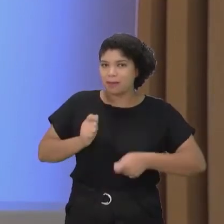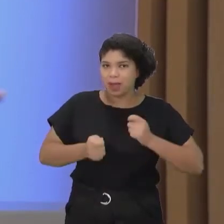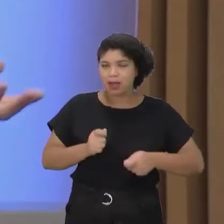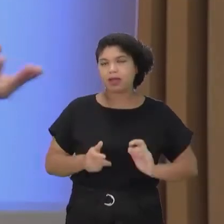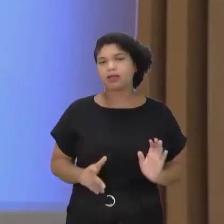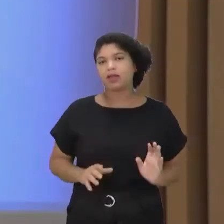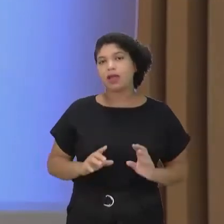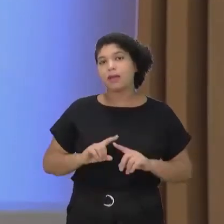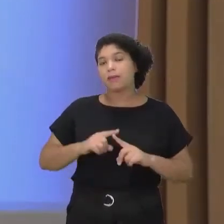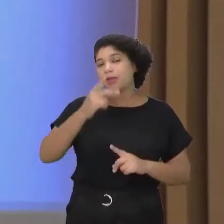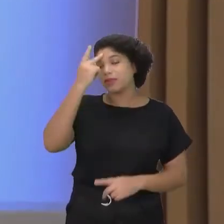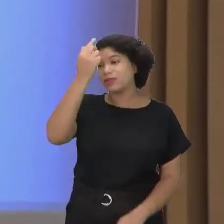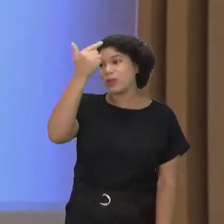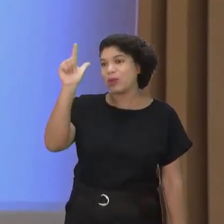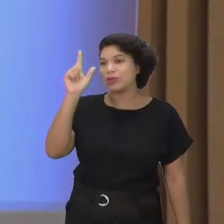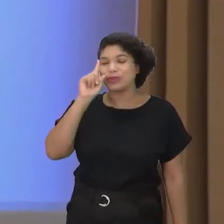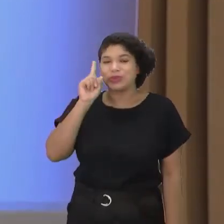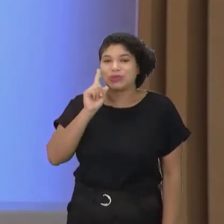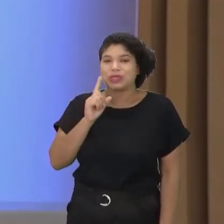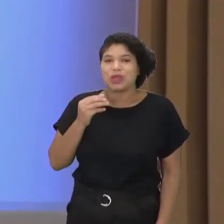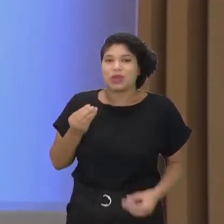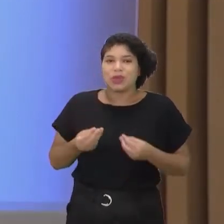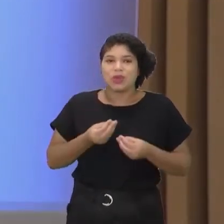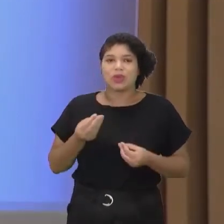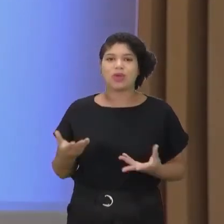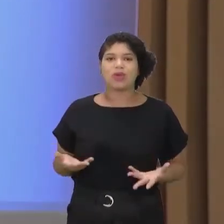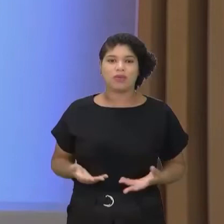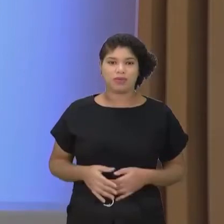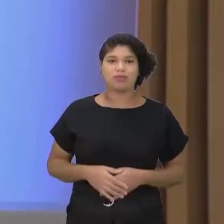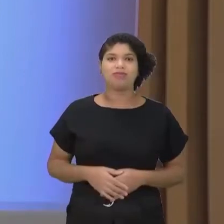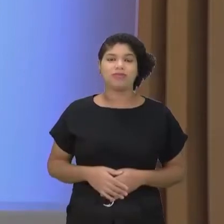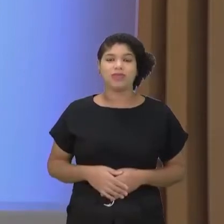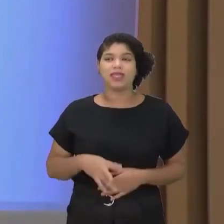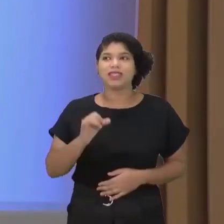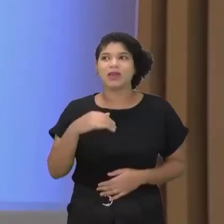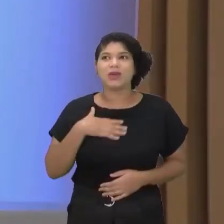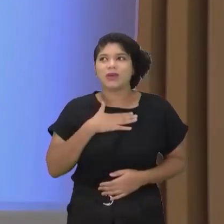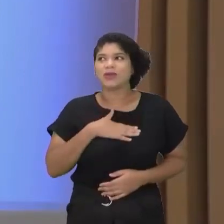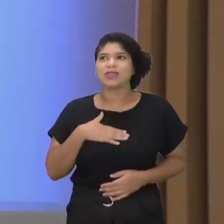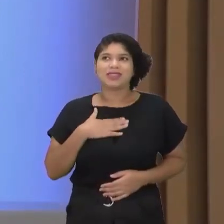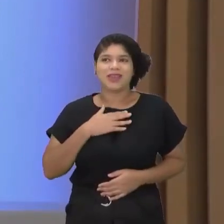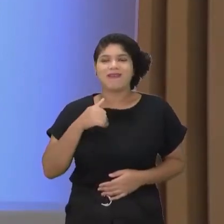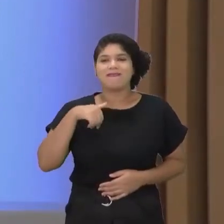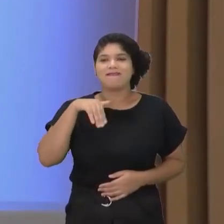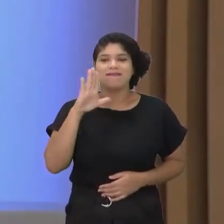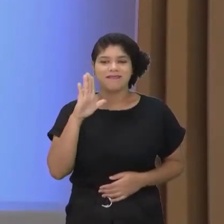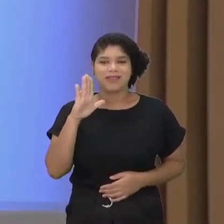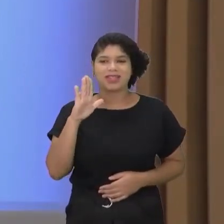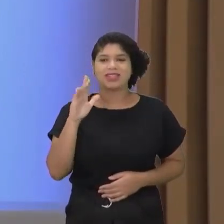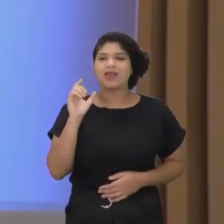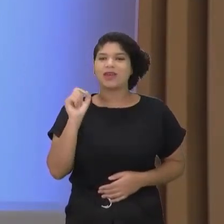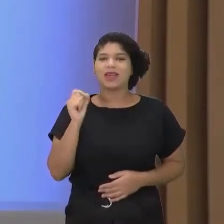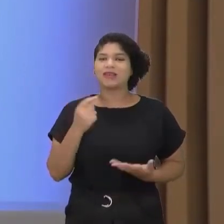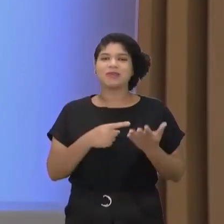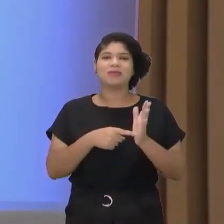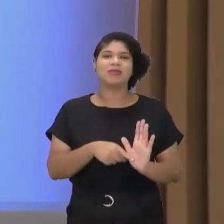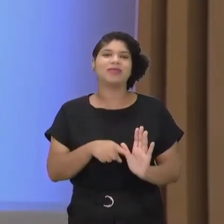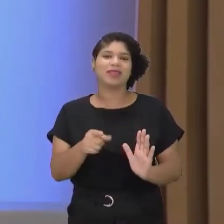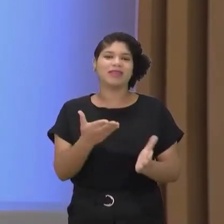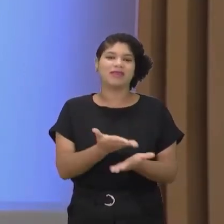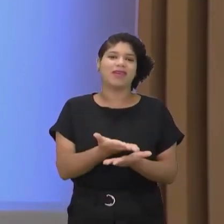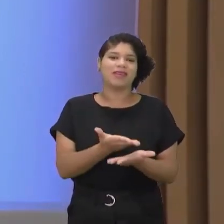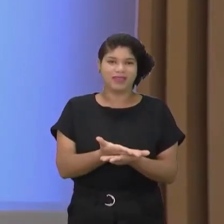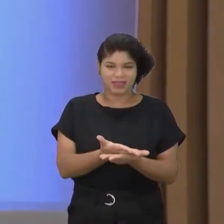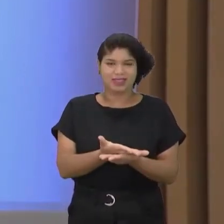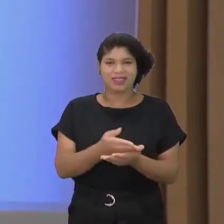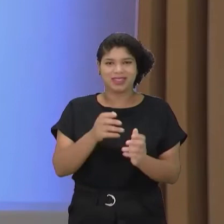não sei como seria ser outra pessoa. Aquilo que eu mais gostasse mesmo era o que eu ia trazer para a aula